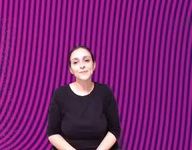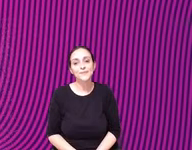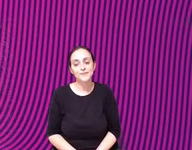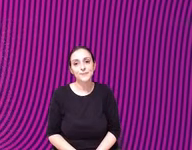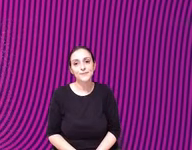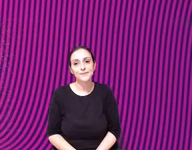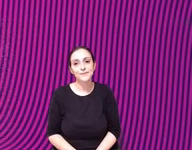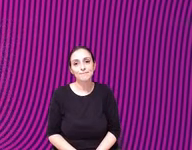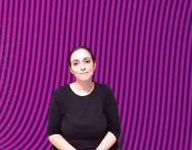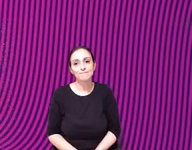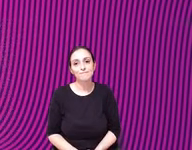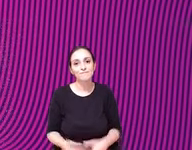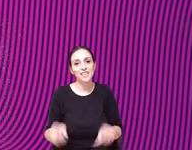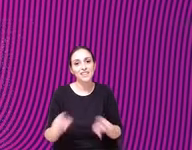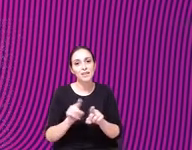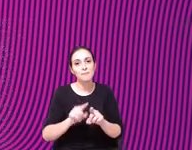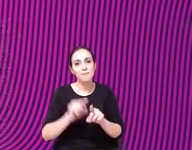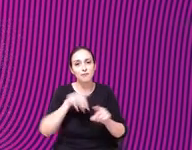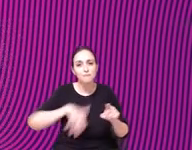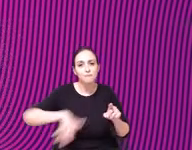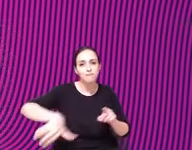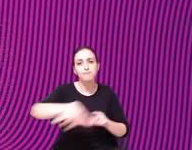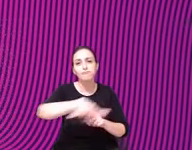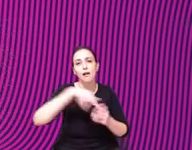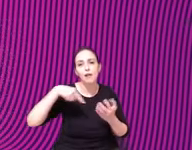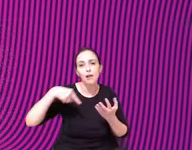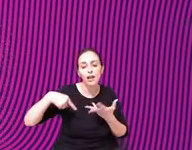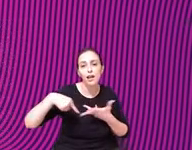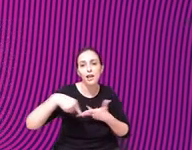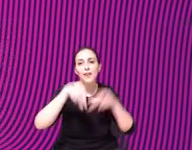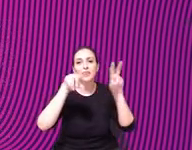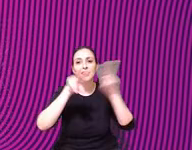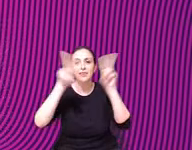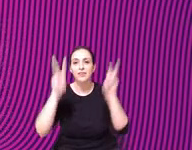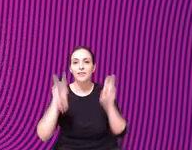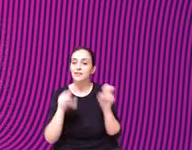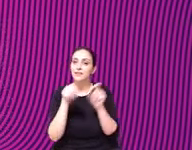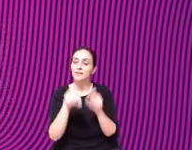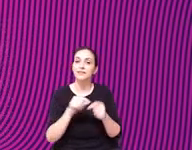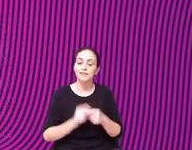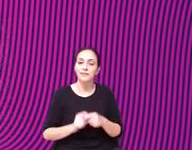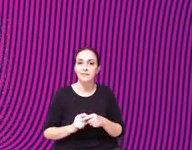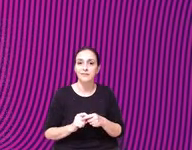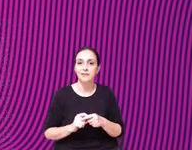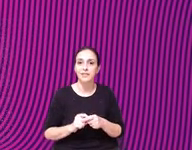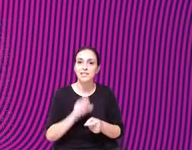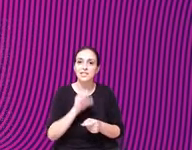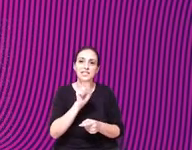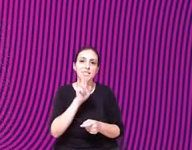A integralidade do cuidado, que é o nosso tema desse summit,